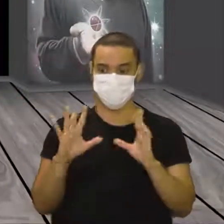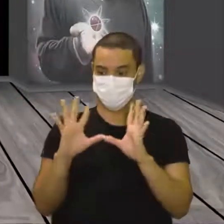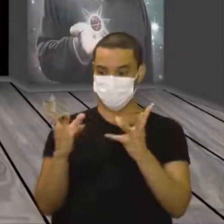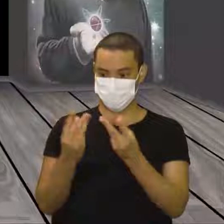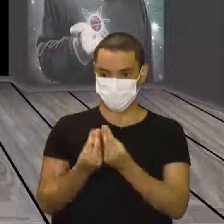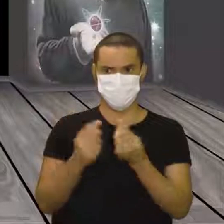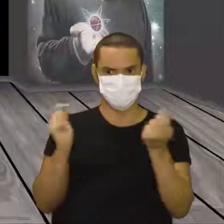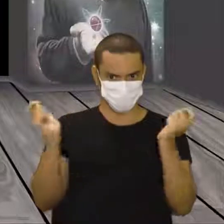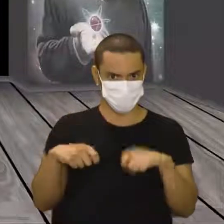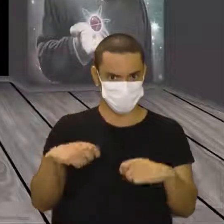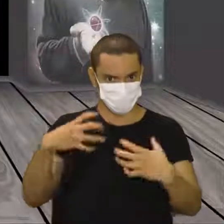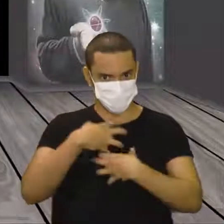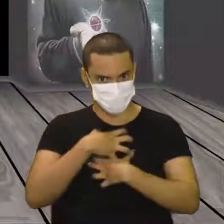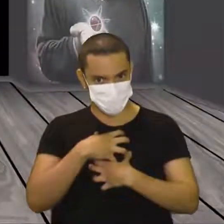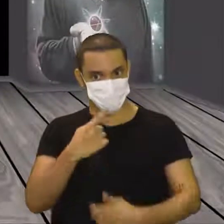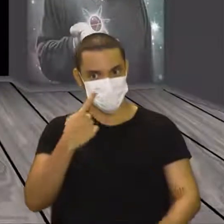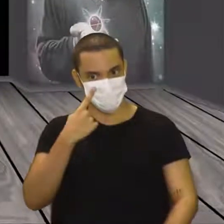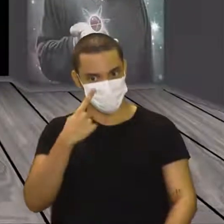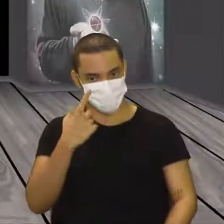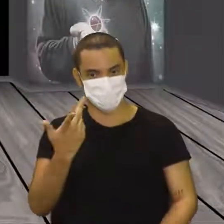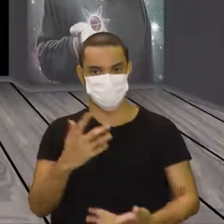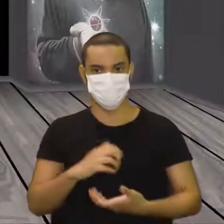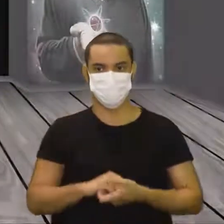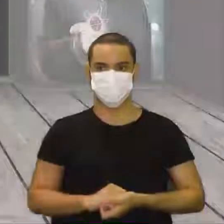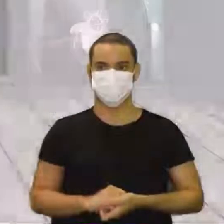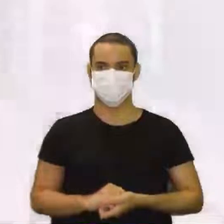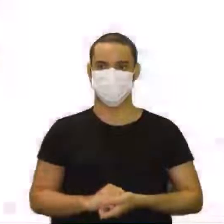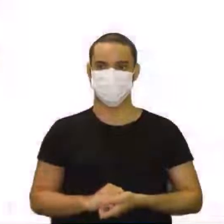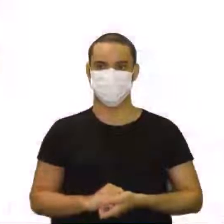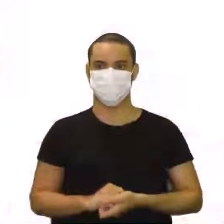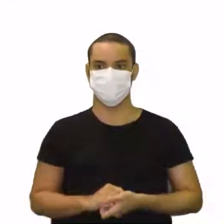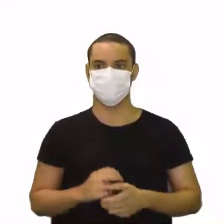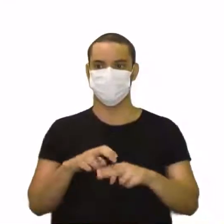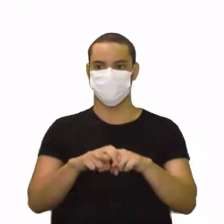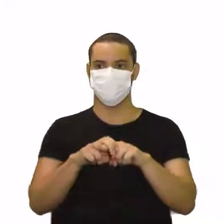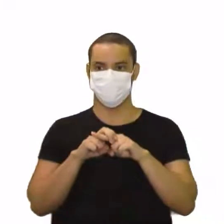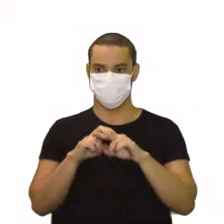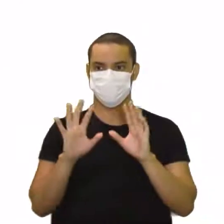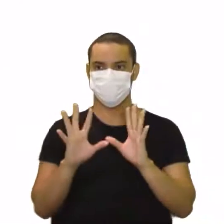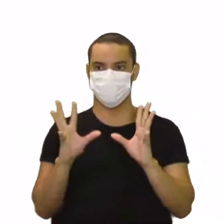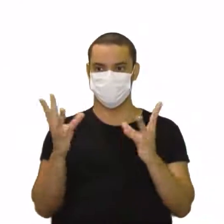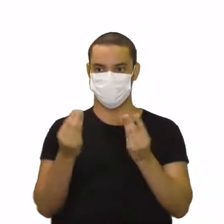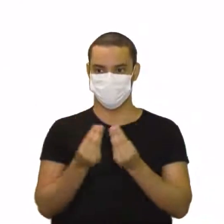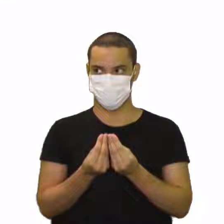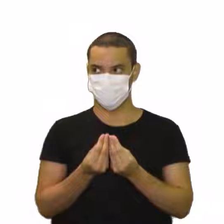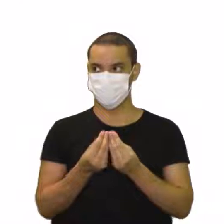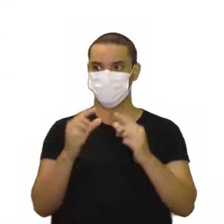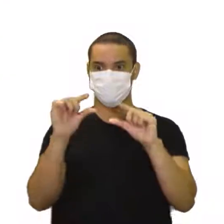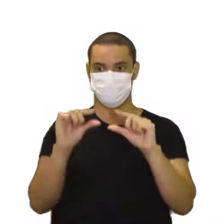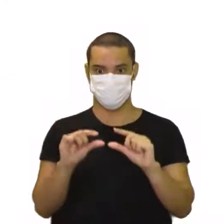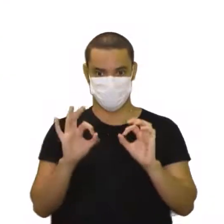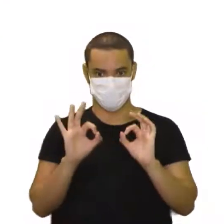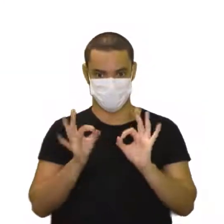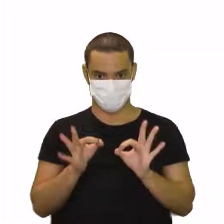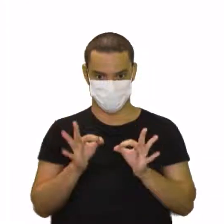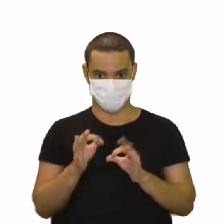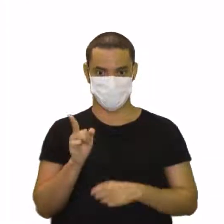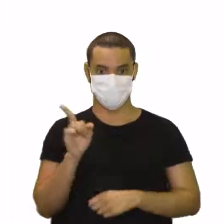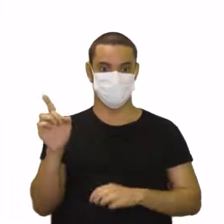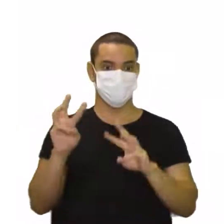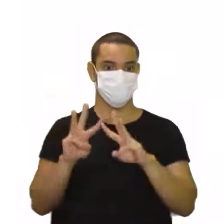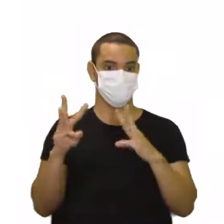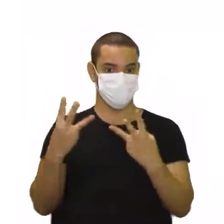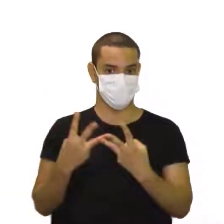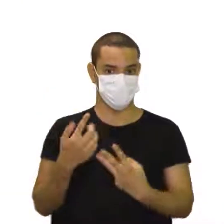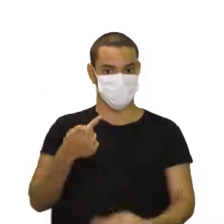menor dá para sentir? Vamos ver lá? Então, considerando aí uma partícula menor, certo? Aqui a massa é